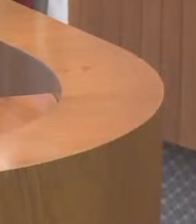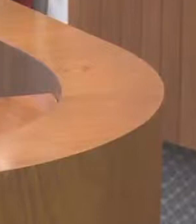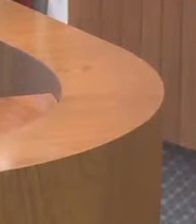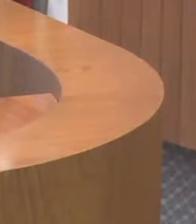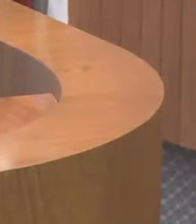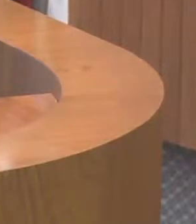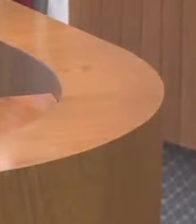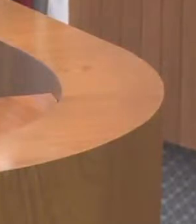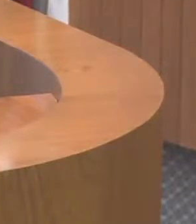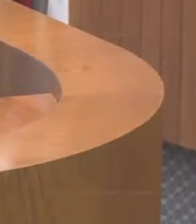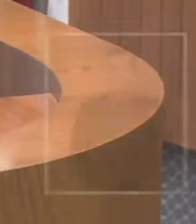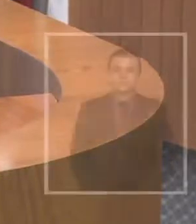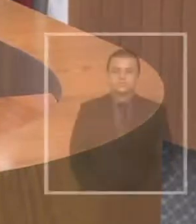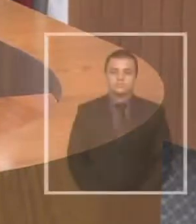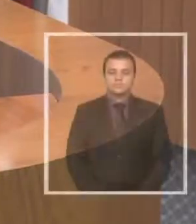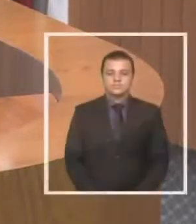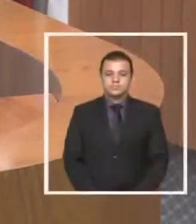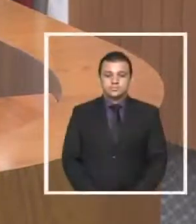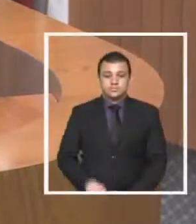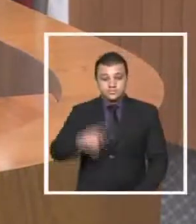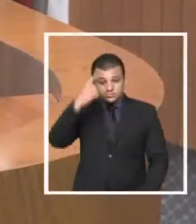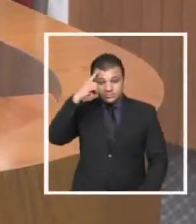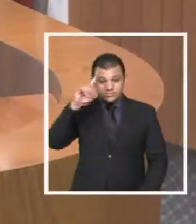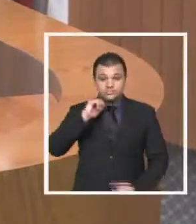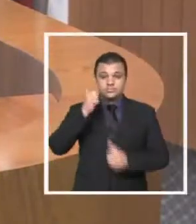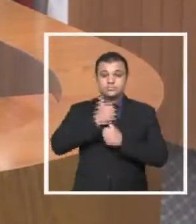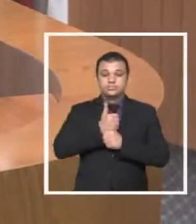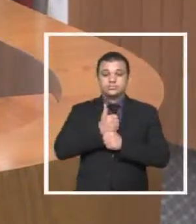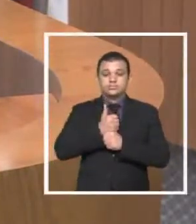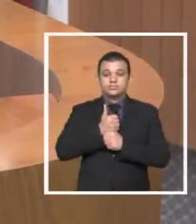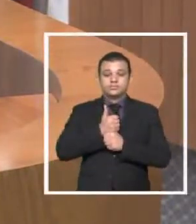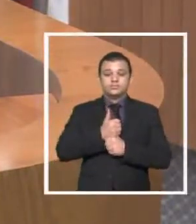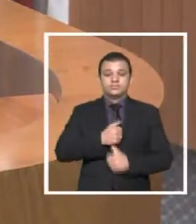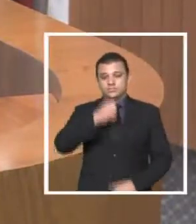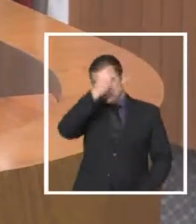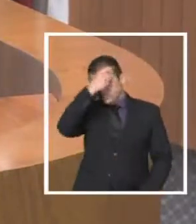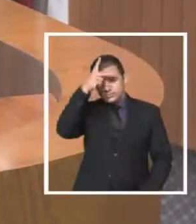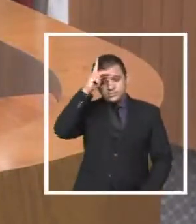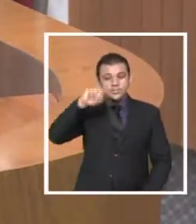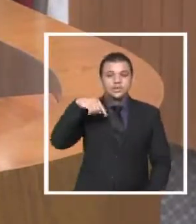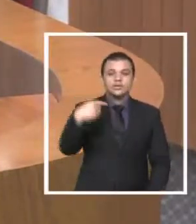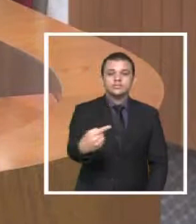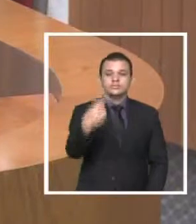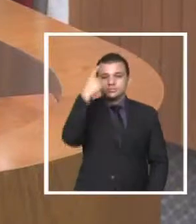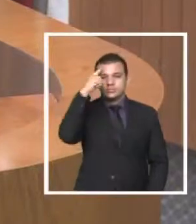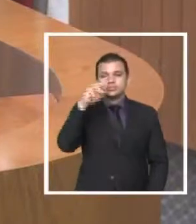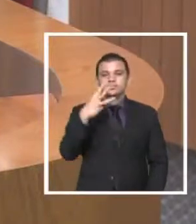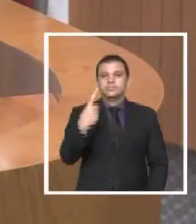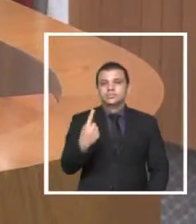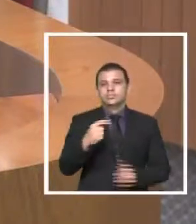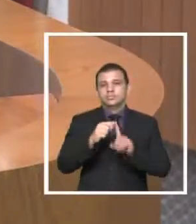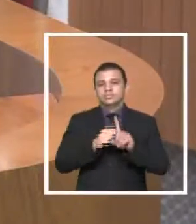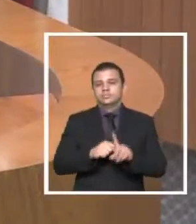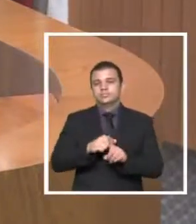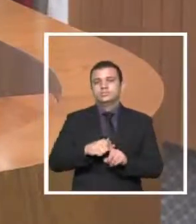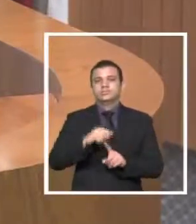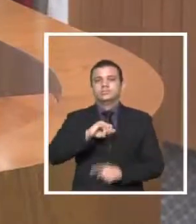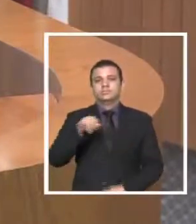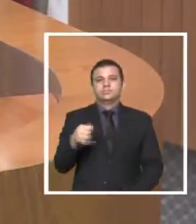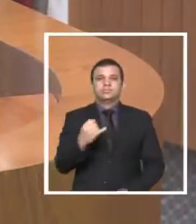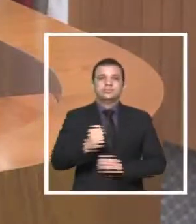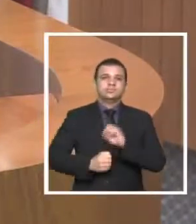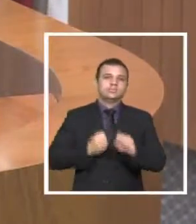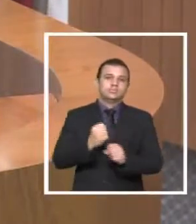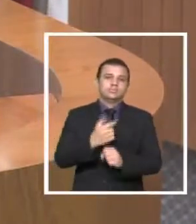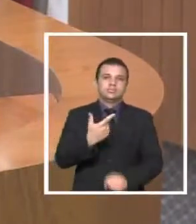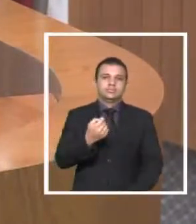31 de janeiro de 2013, logo após. Sabem qual foi o primeiro contrato que a Tecnic celebrou